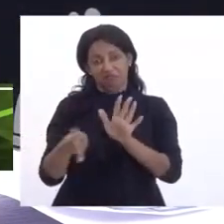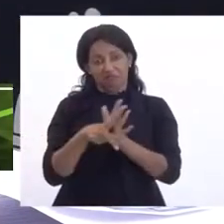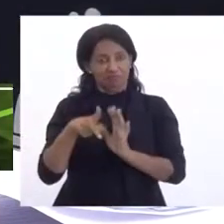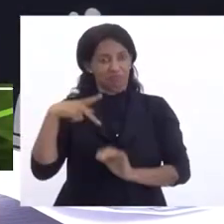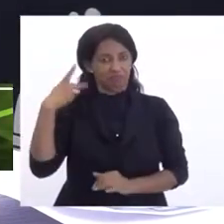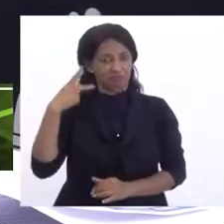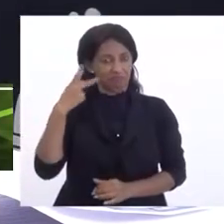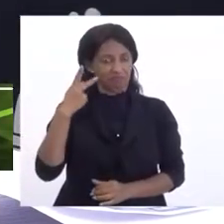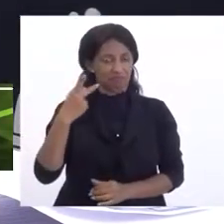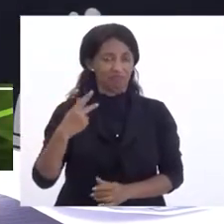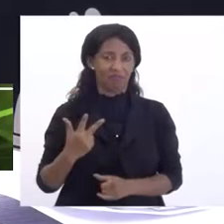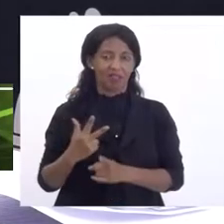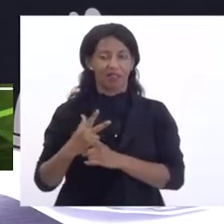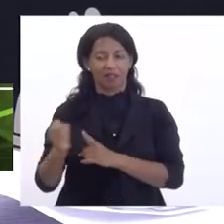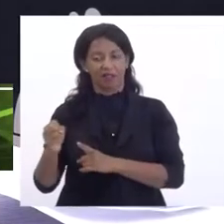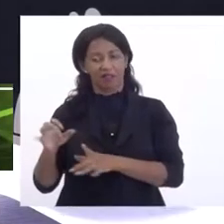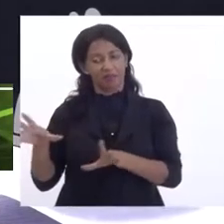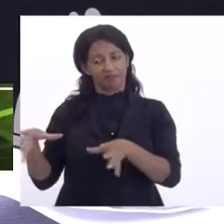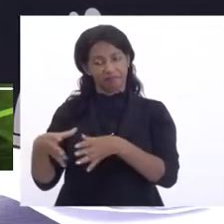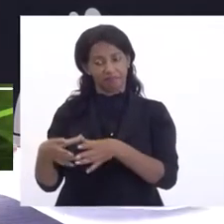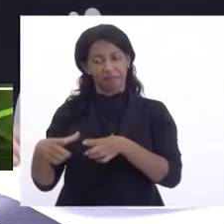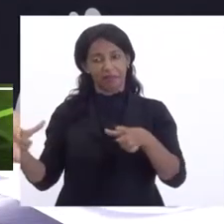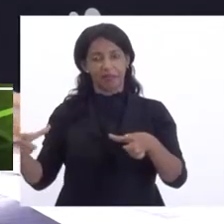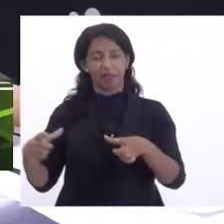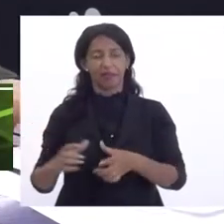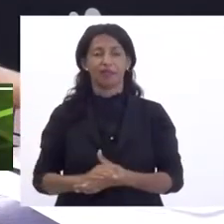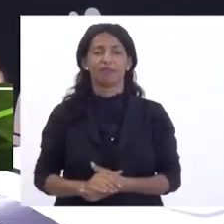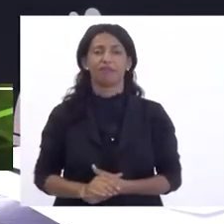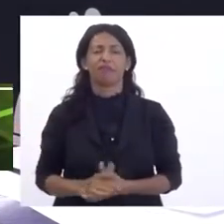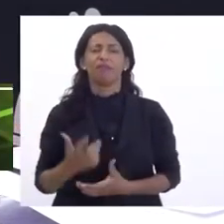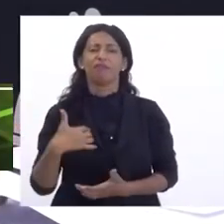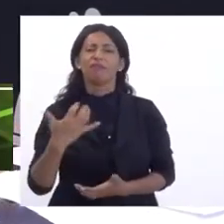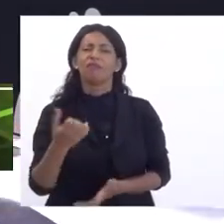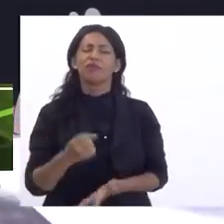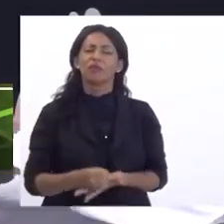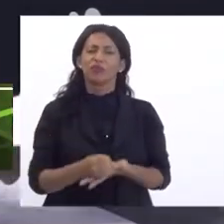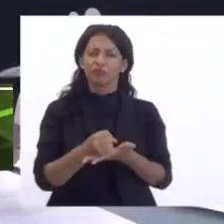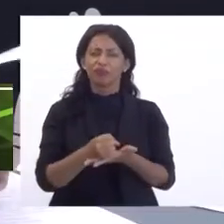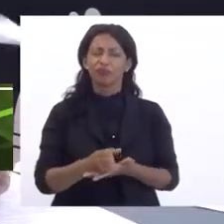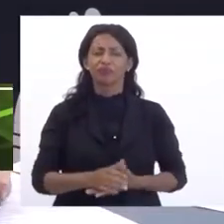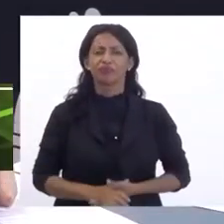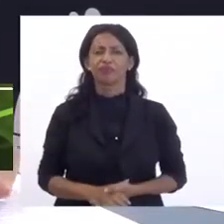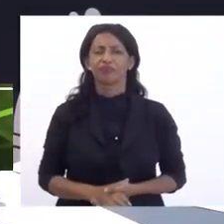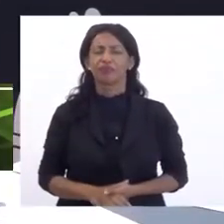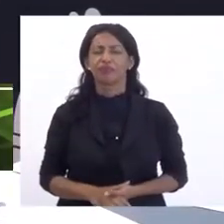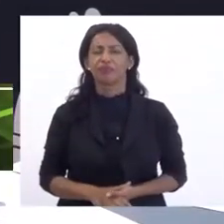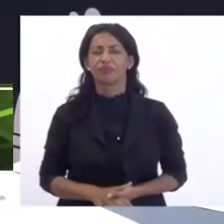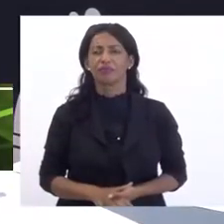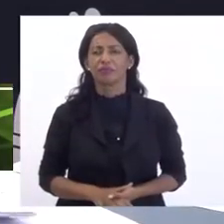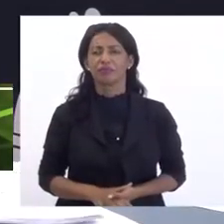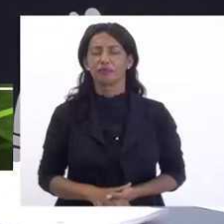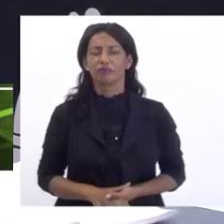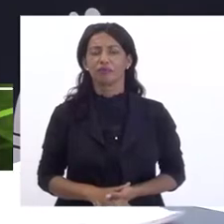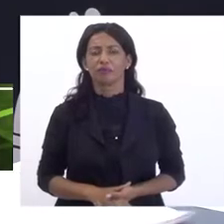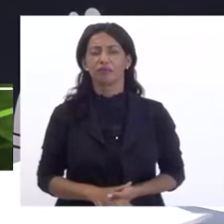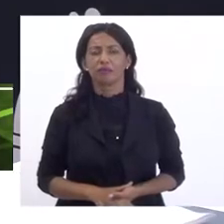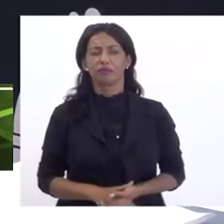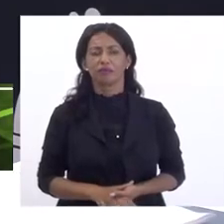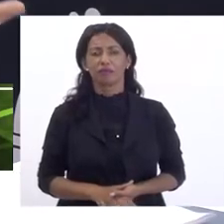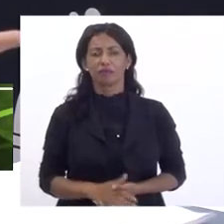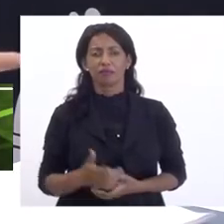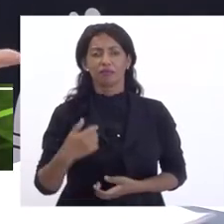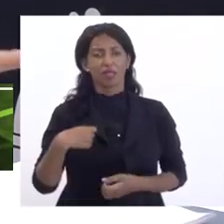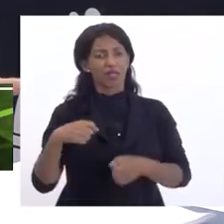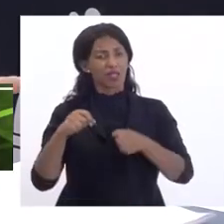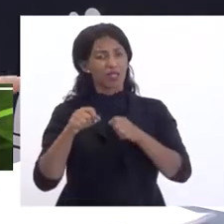isso, ganha a maioria. Eu queria sustentar da seguinte forma: eu fiz